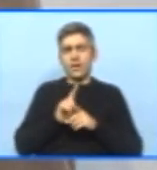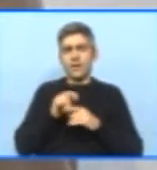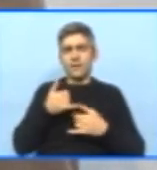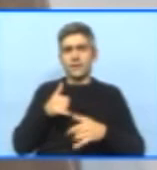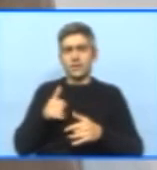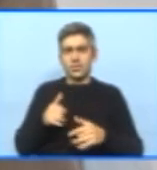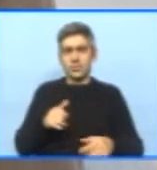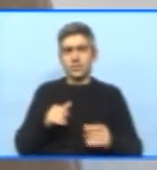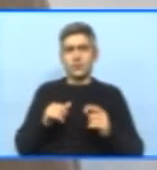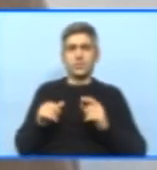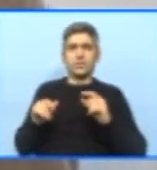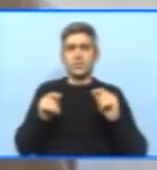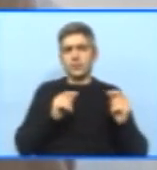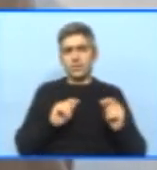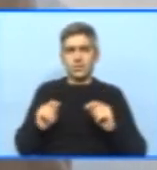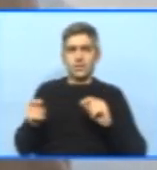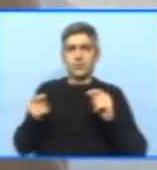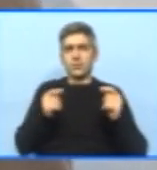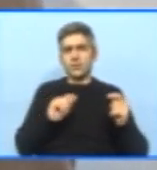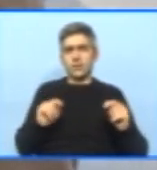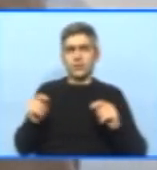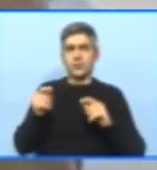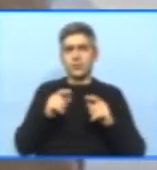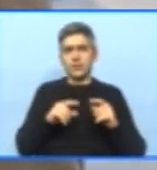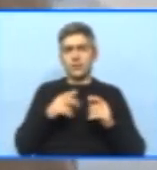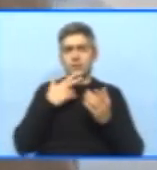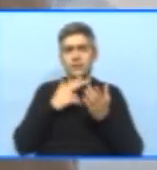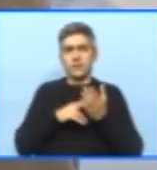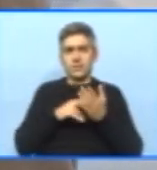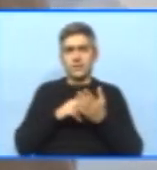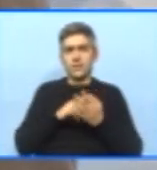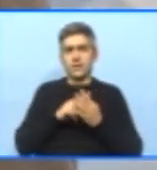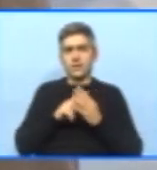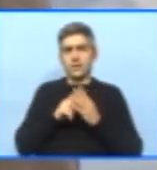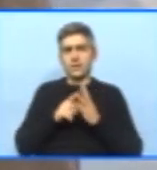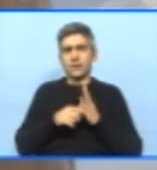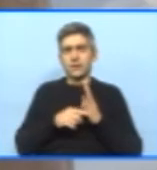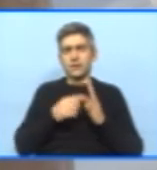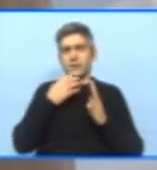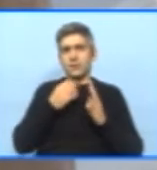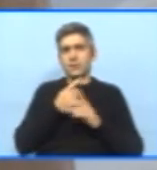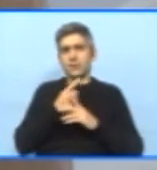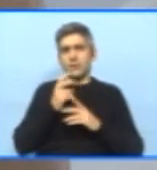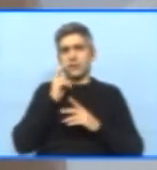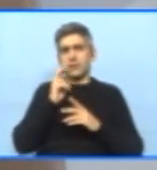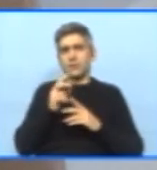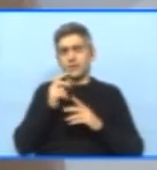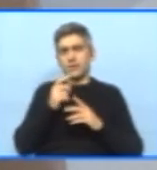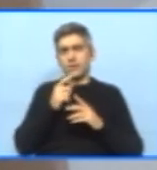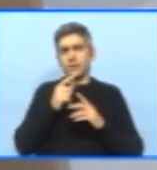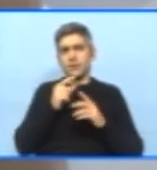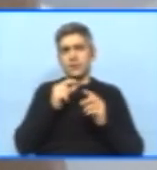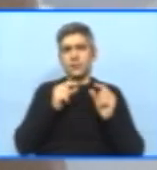a discutir, afinal, sobre as suas verdades, sobre aquilo que eram as suas convicções, porque tinham visões